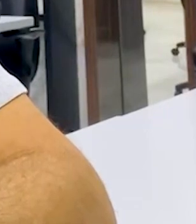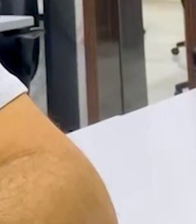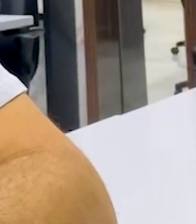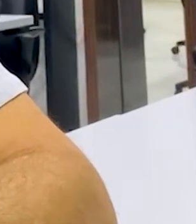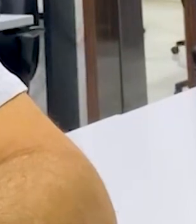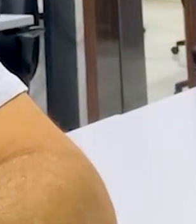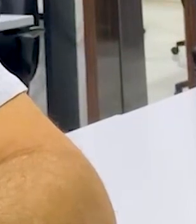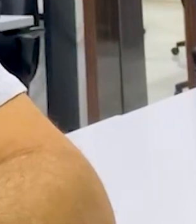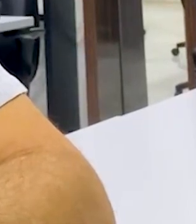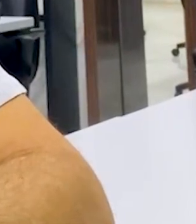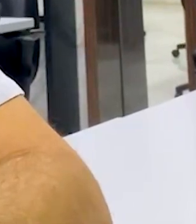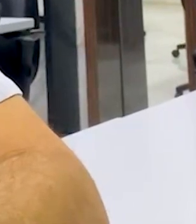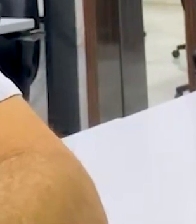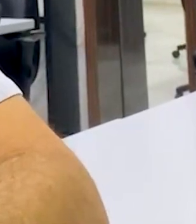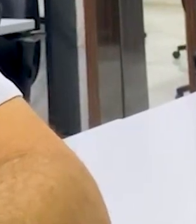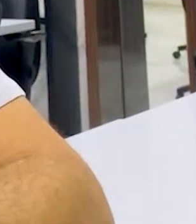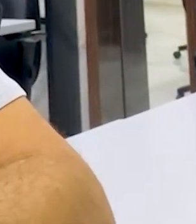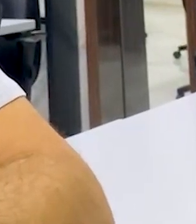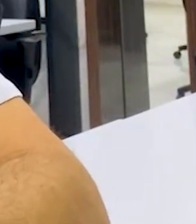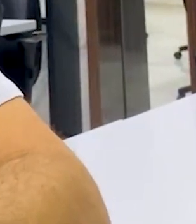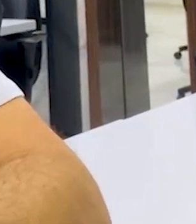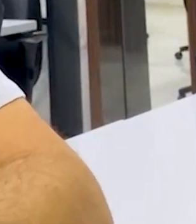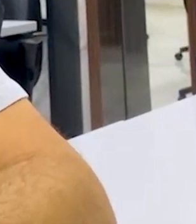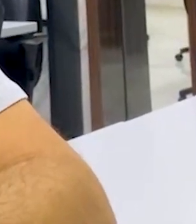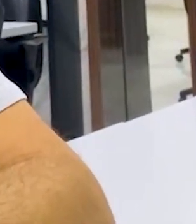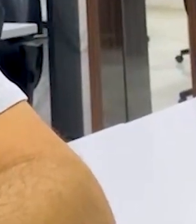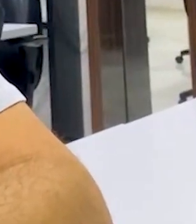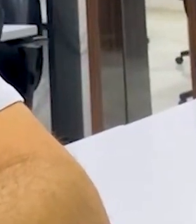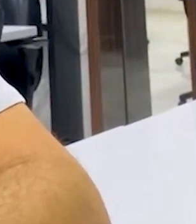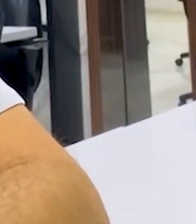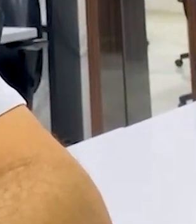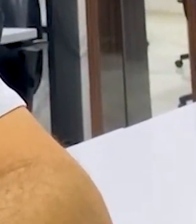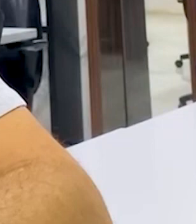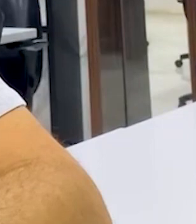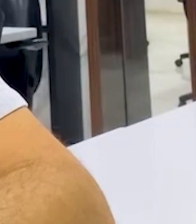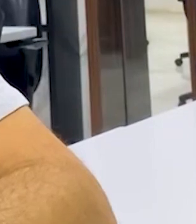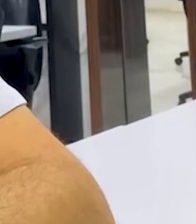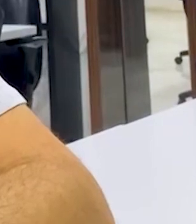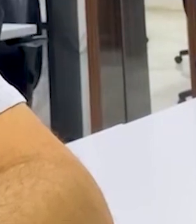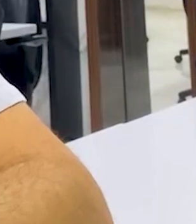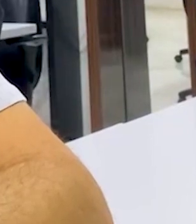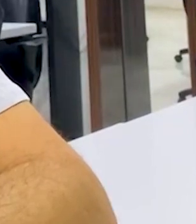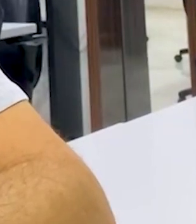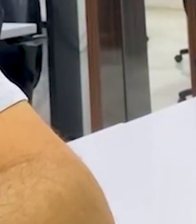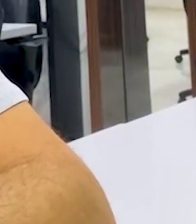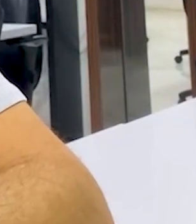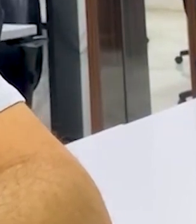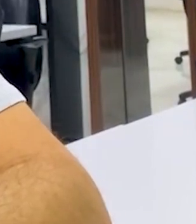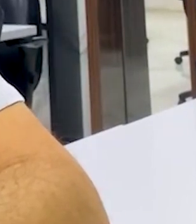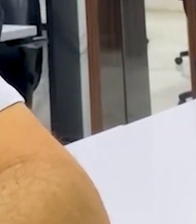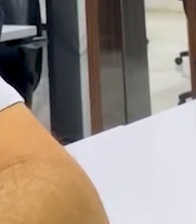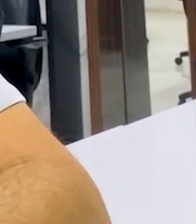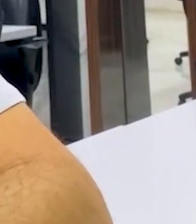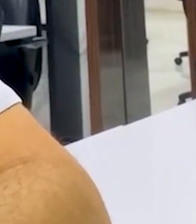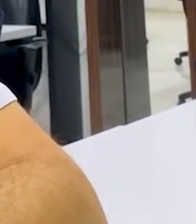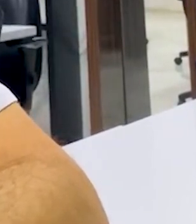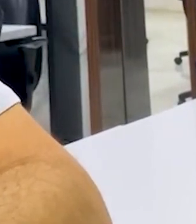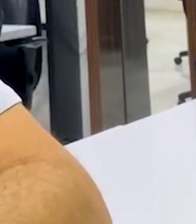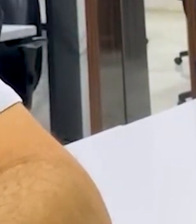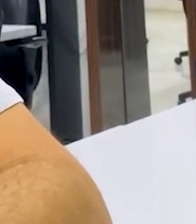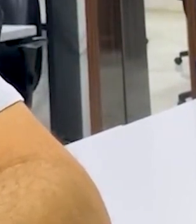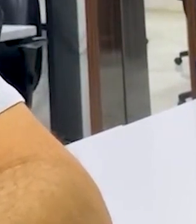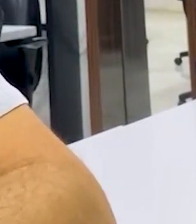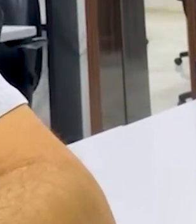serão atendidas em período integral, com início às 7 horas da manhã e término às 18 horas. As crianças da faixa